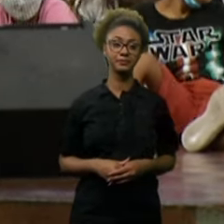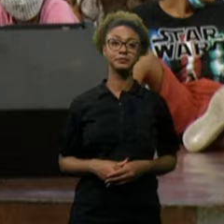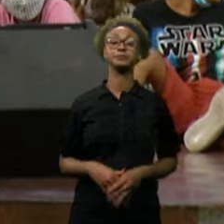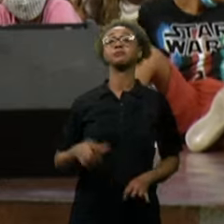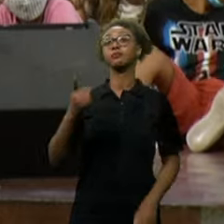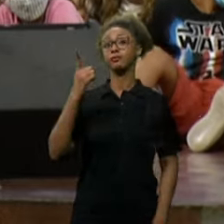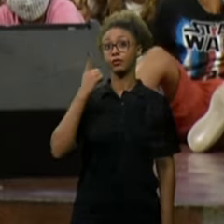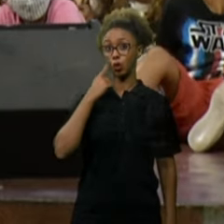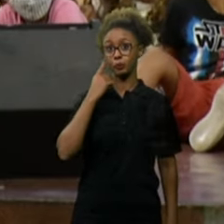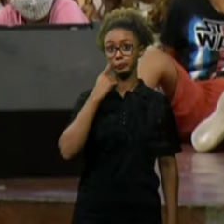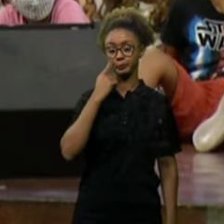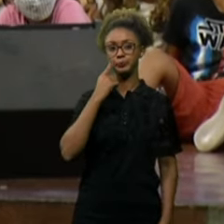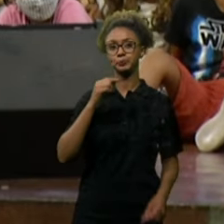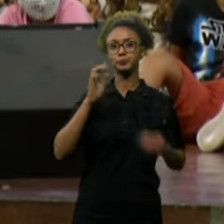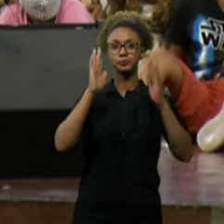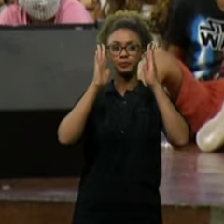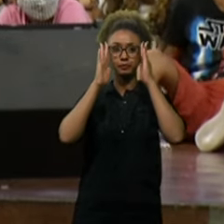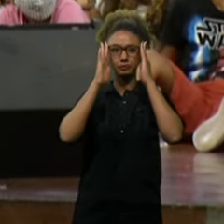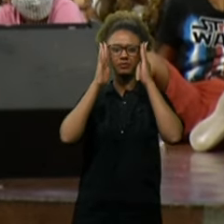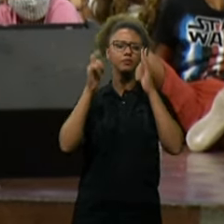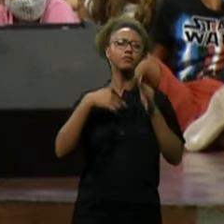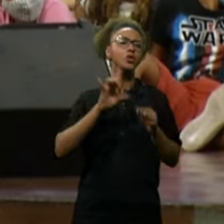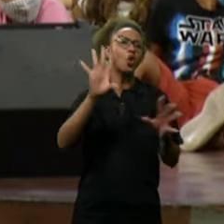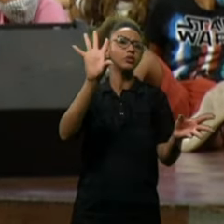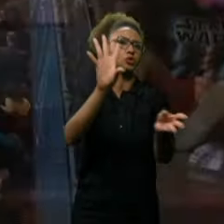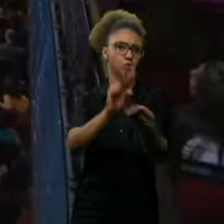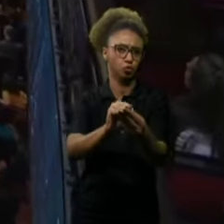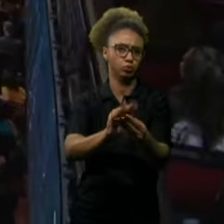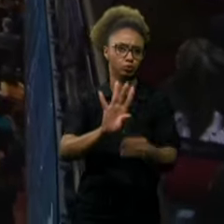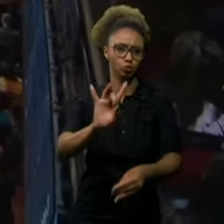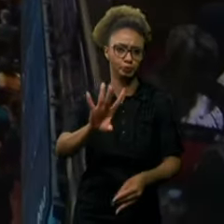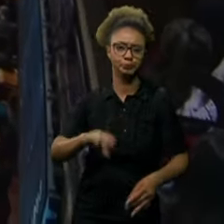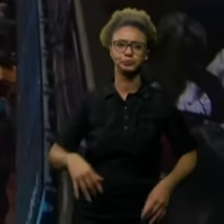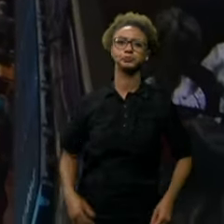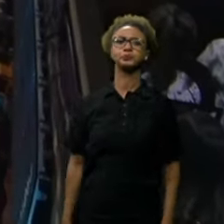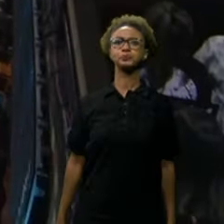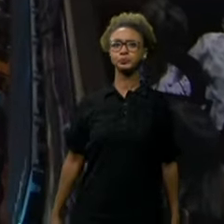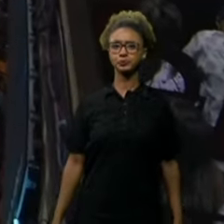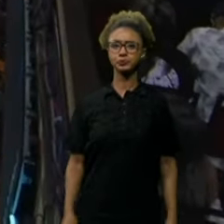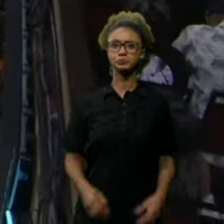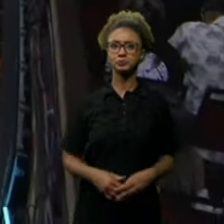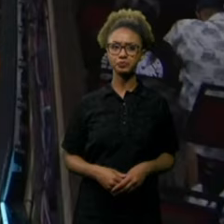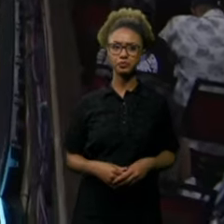E aí ó eu vou resumir vou resumir